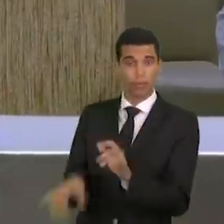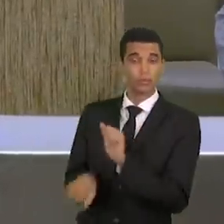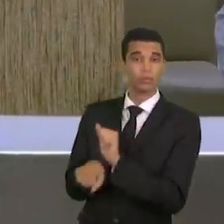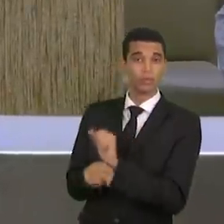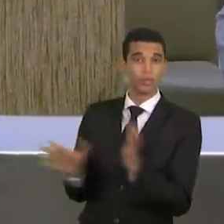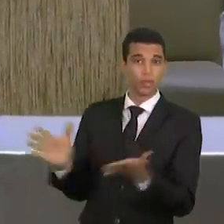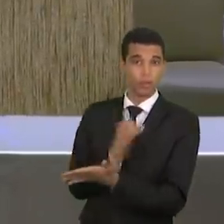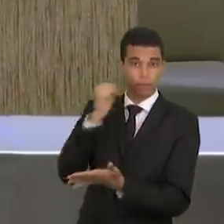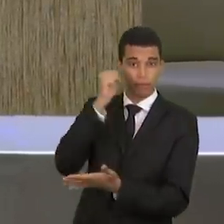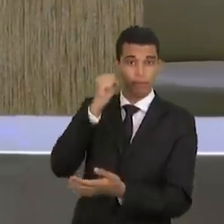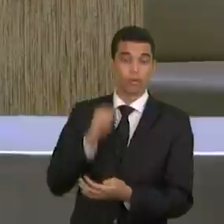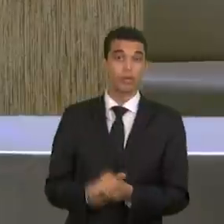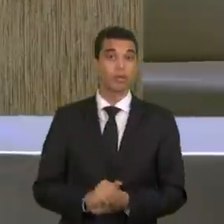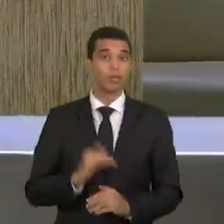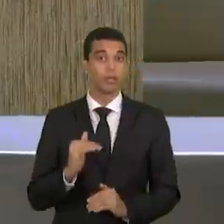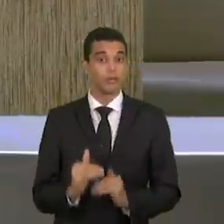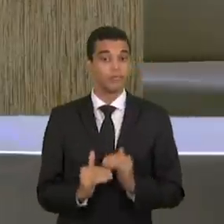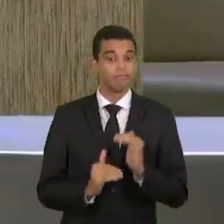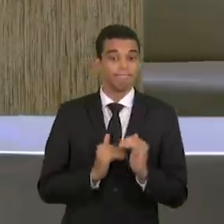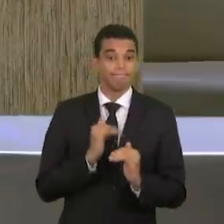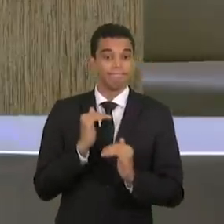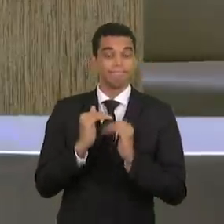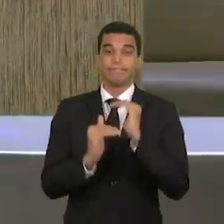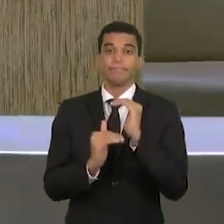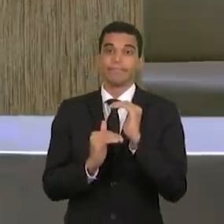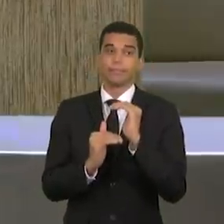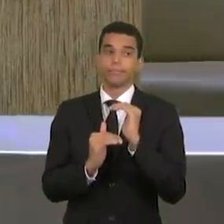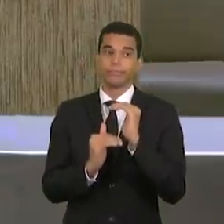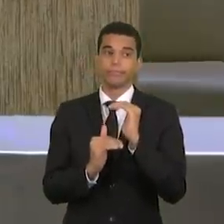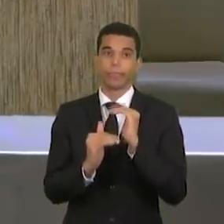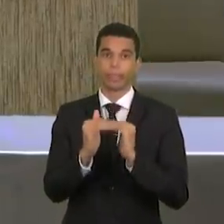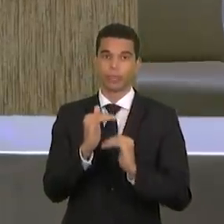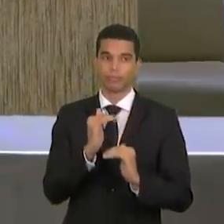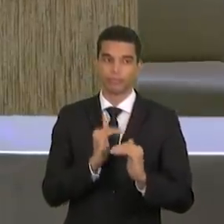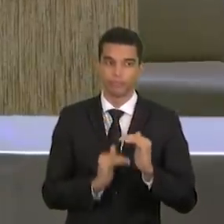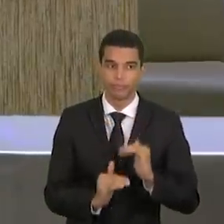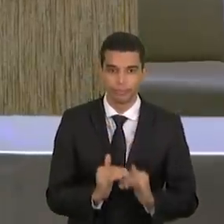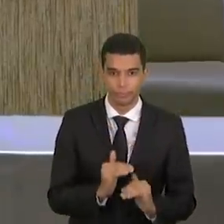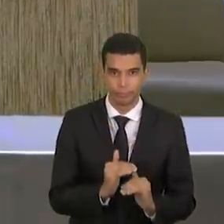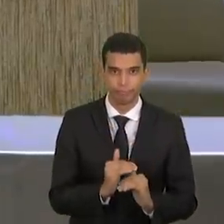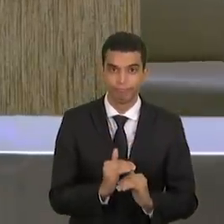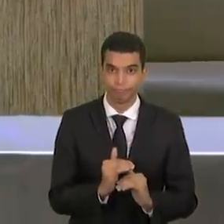estarem progredindo, eles estão regredindo.